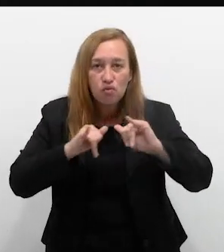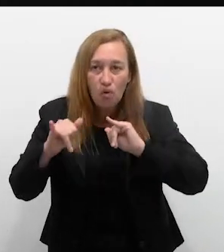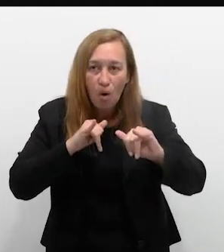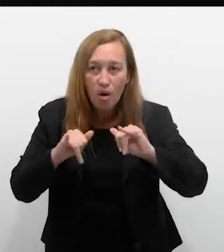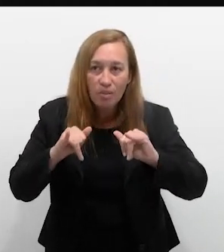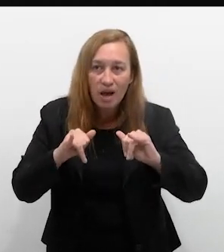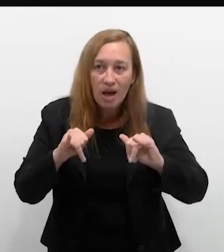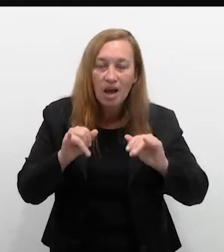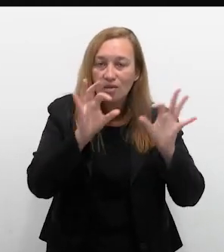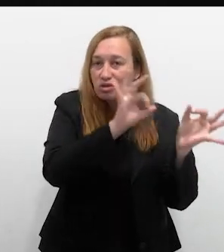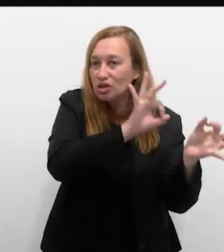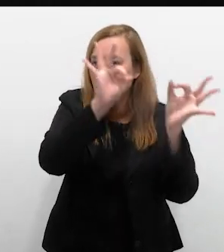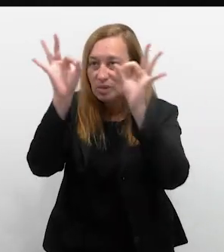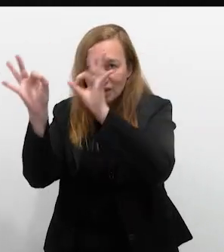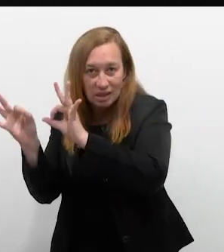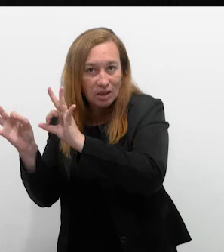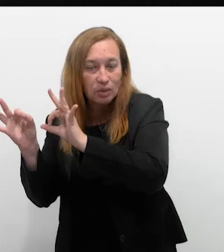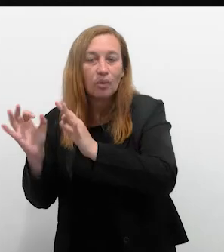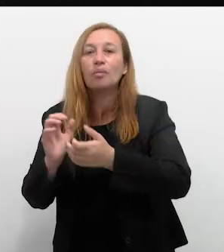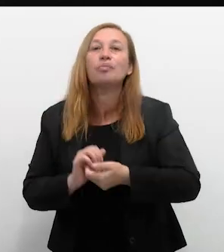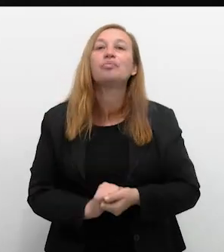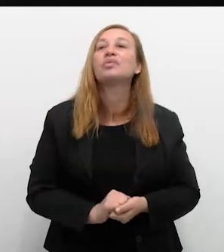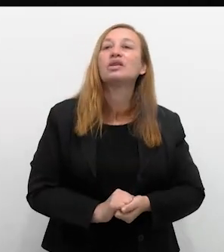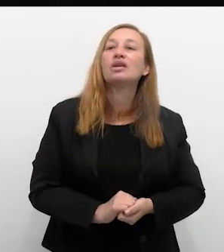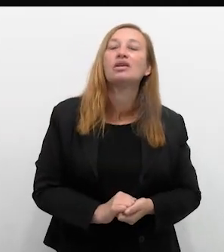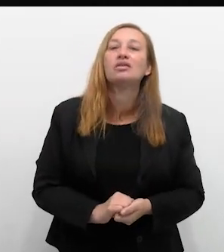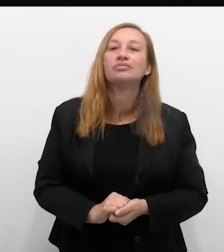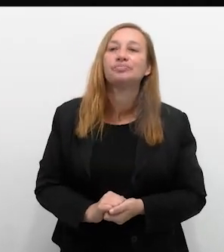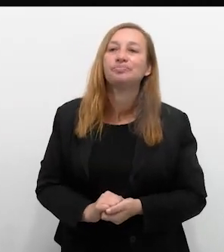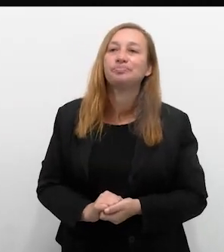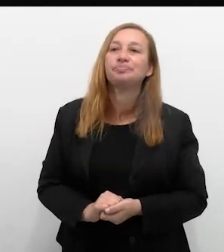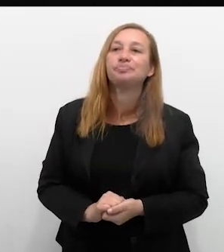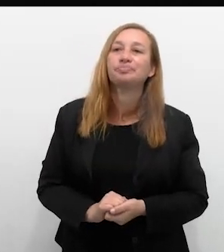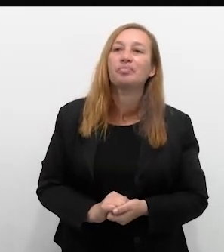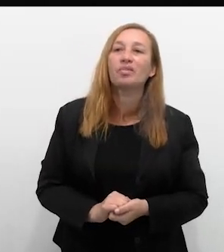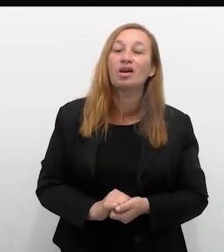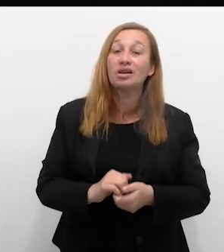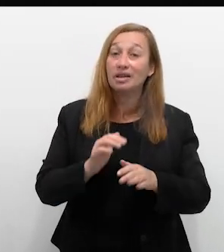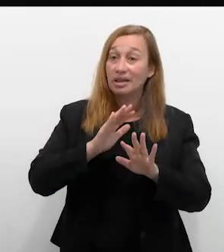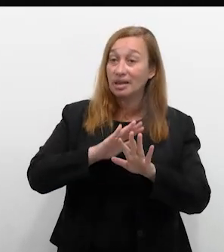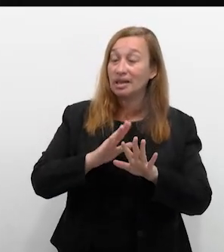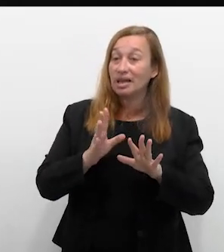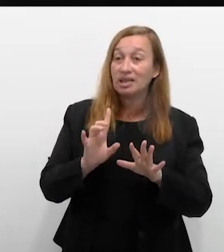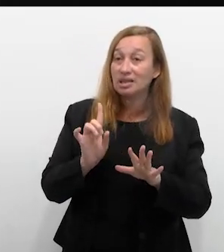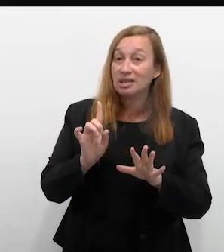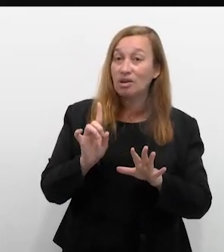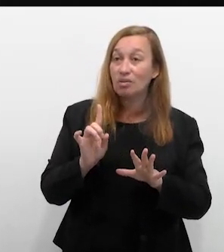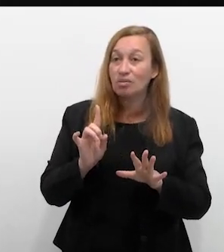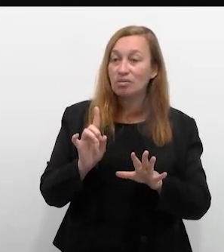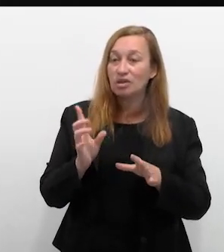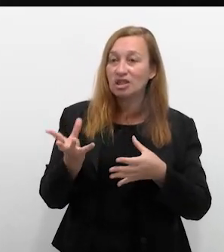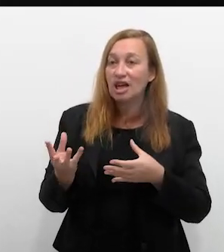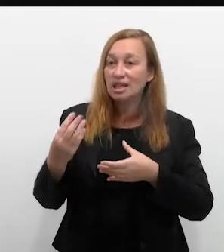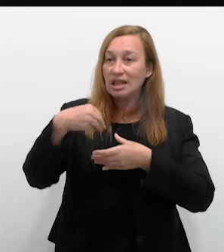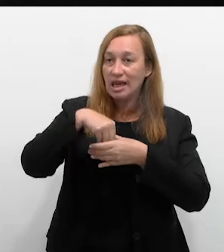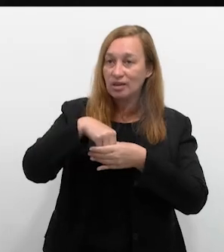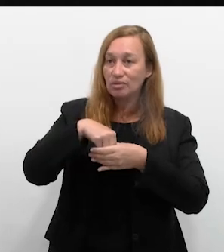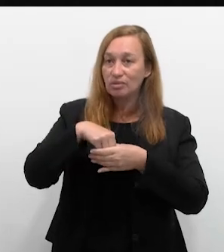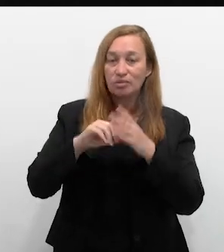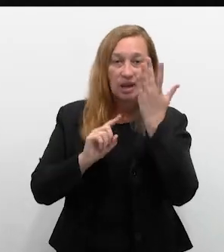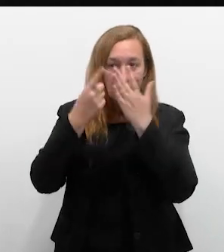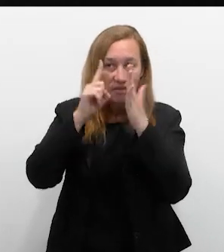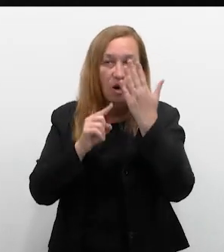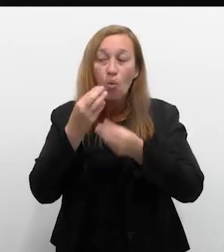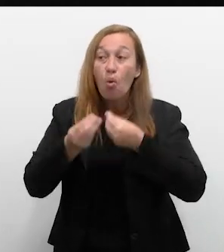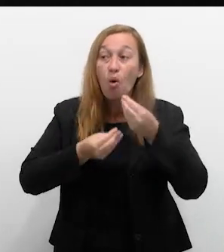e informa o observador, né, o observador externo, né, esse que está fora da dita bolha do carnaval, como é